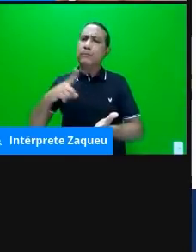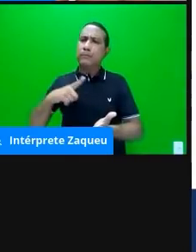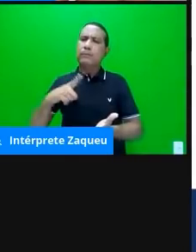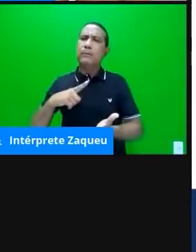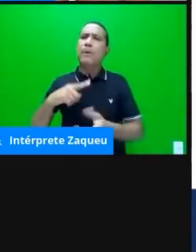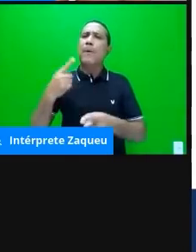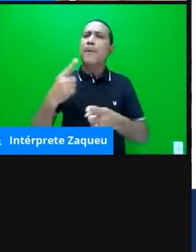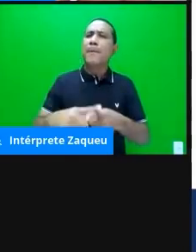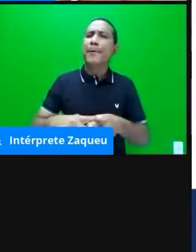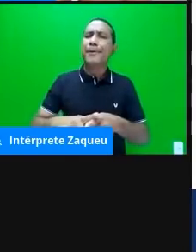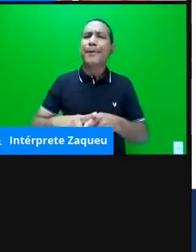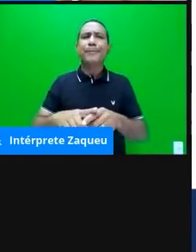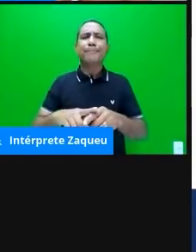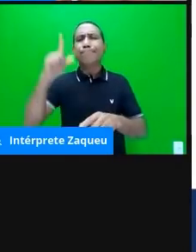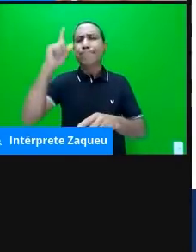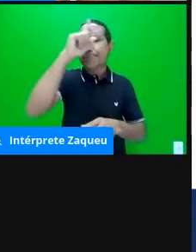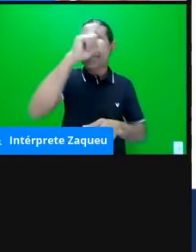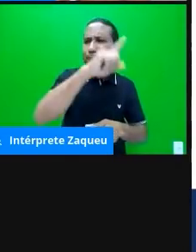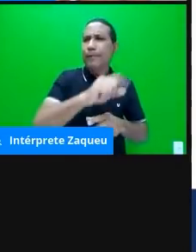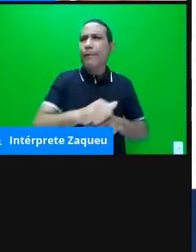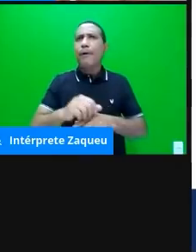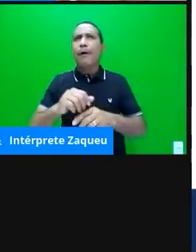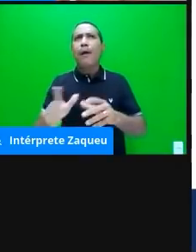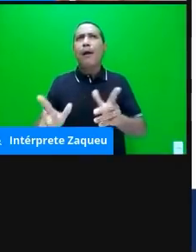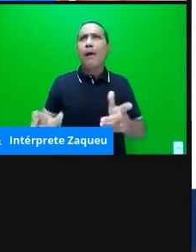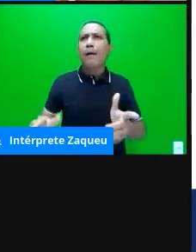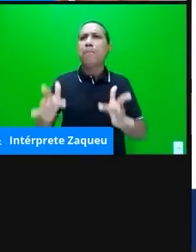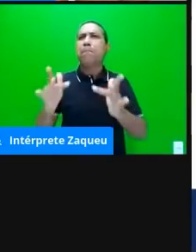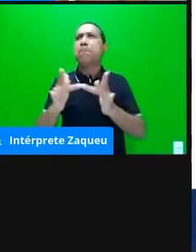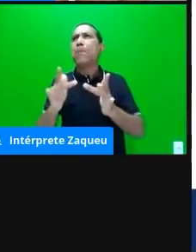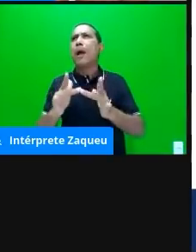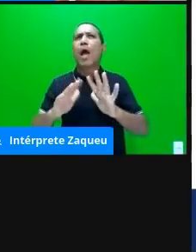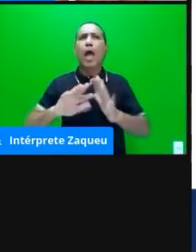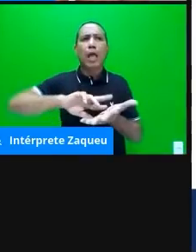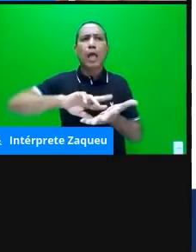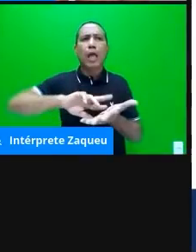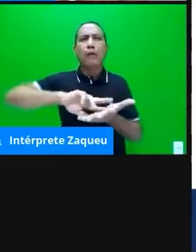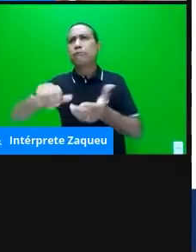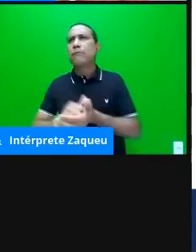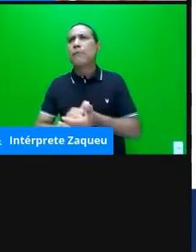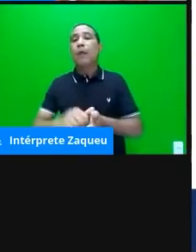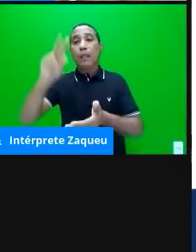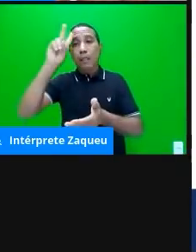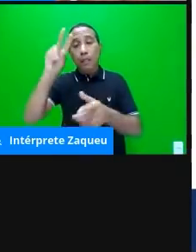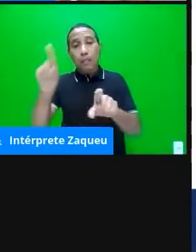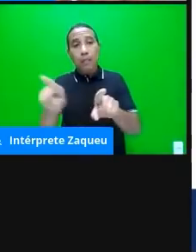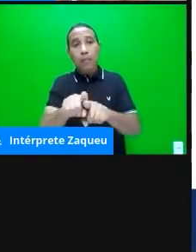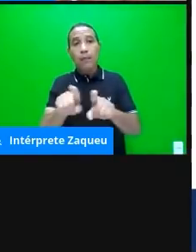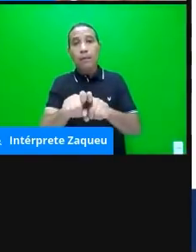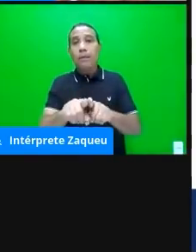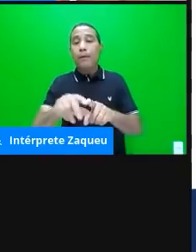que envolve esse processo, considerando também a extensão cultural do nosso